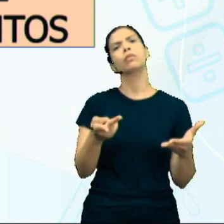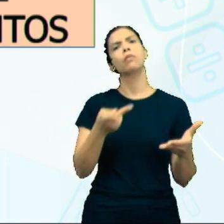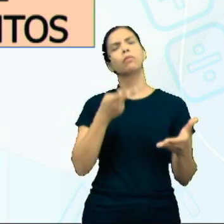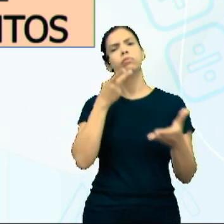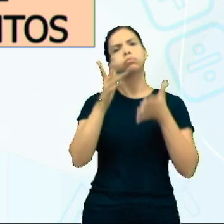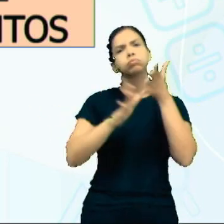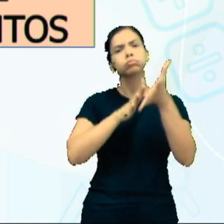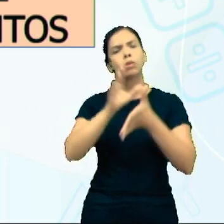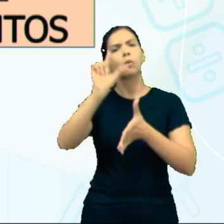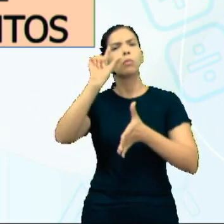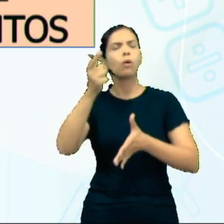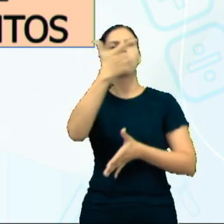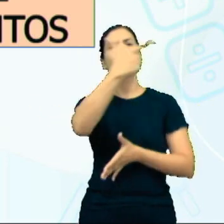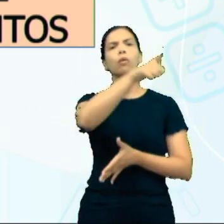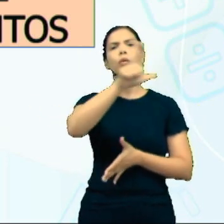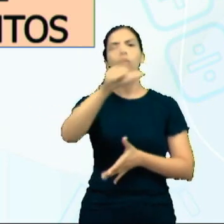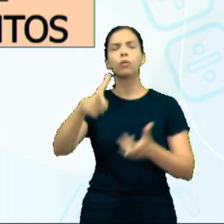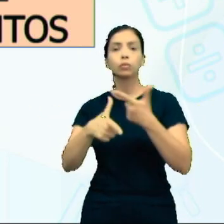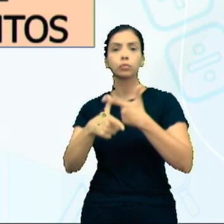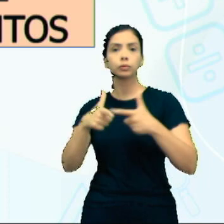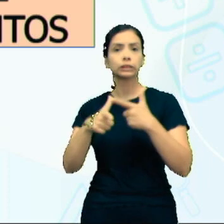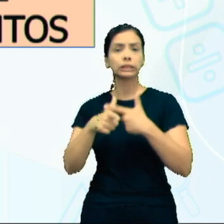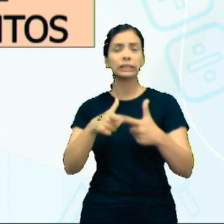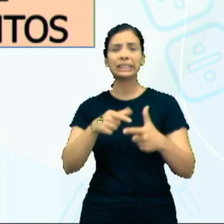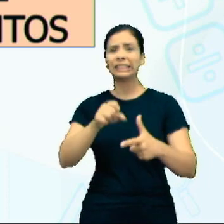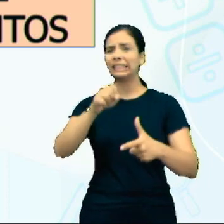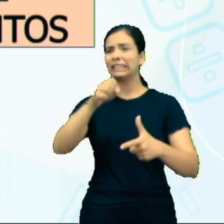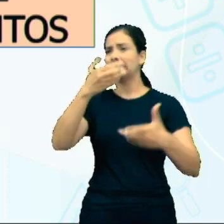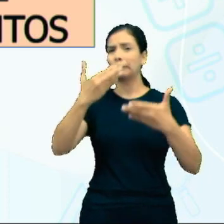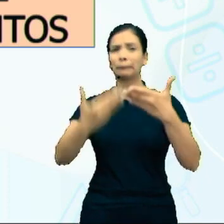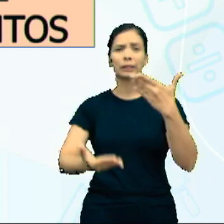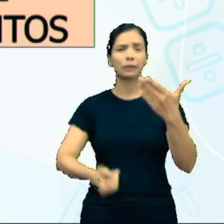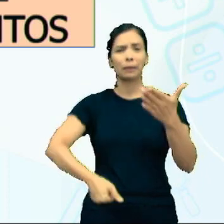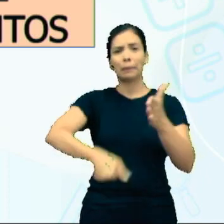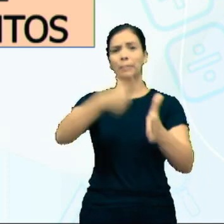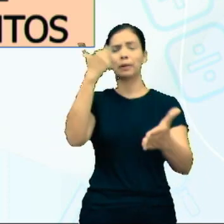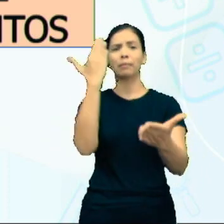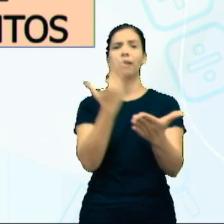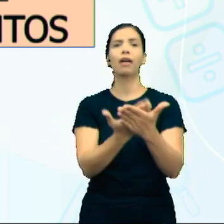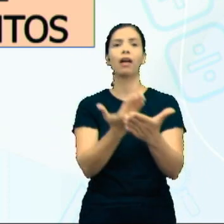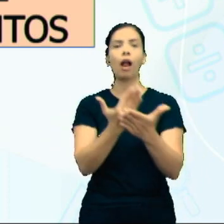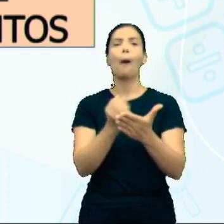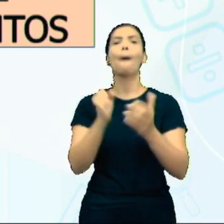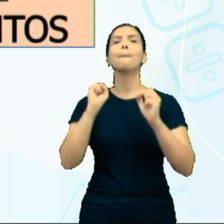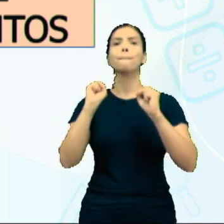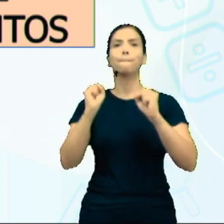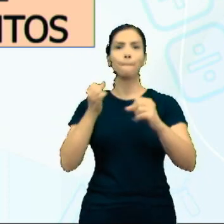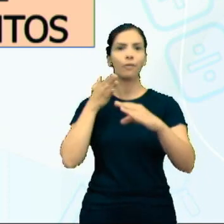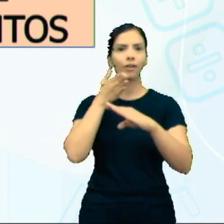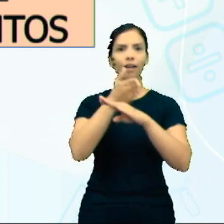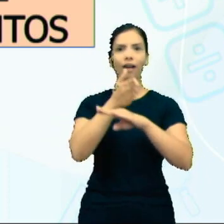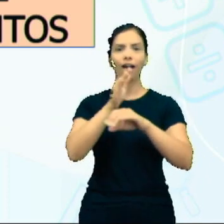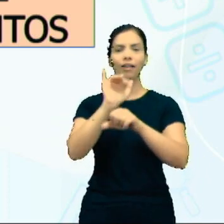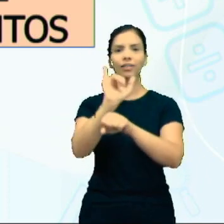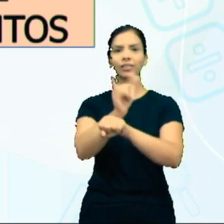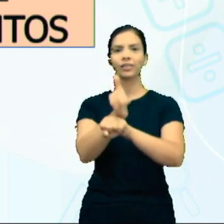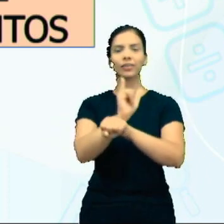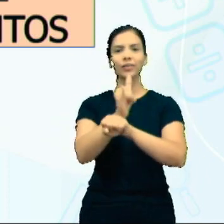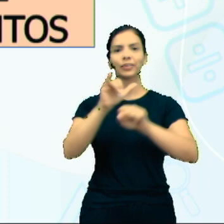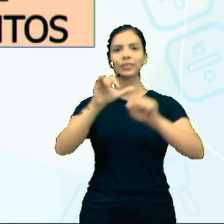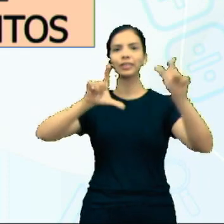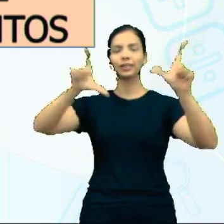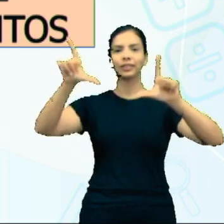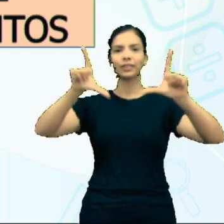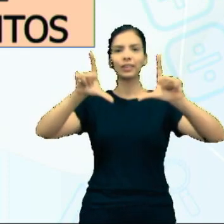outros problemas. Se você não assistiu ou não lembra da primeira aula, você pode acessá-la no canal do YouTube da TV Escola Jaboatão